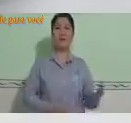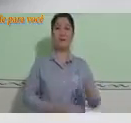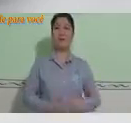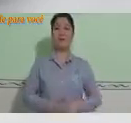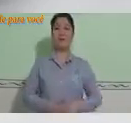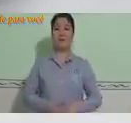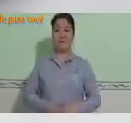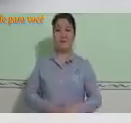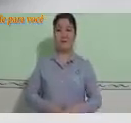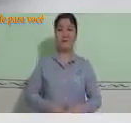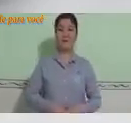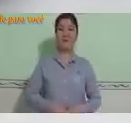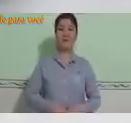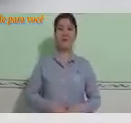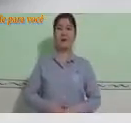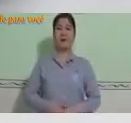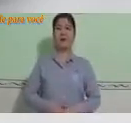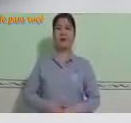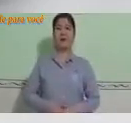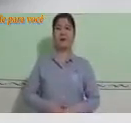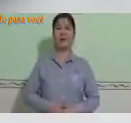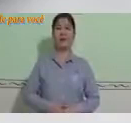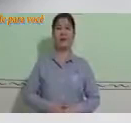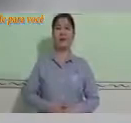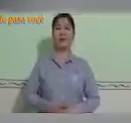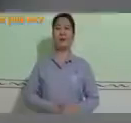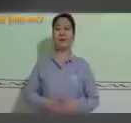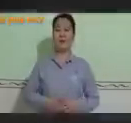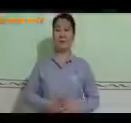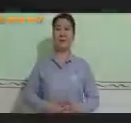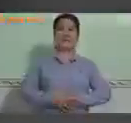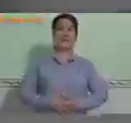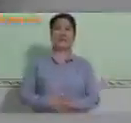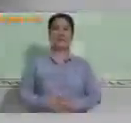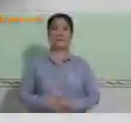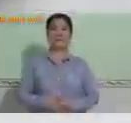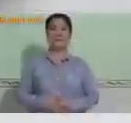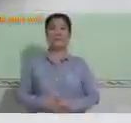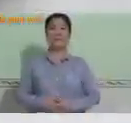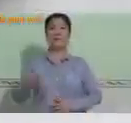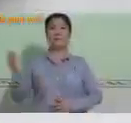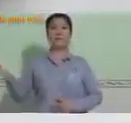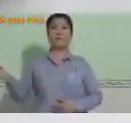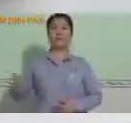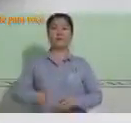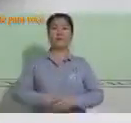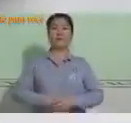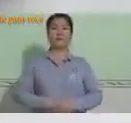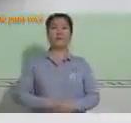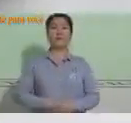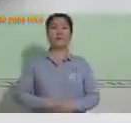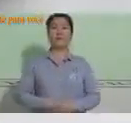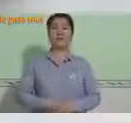probabilidade de ela vir para uma doença mais grave do rn secid na nfl m até o